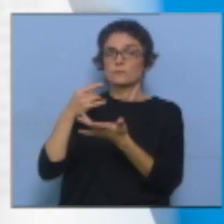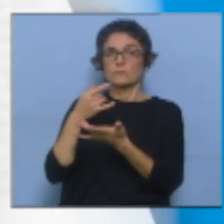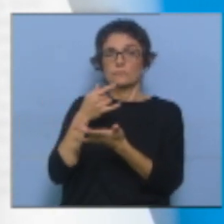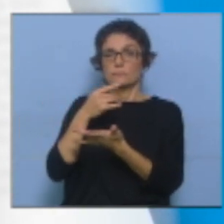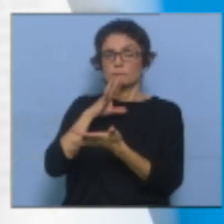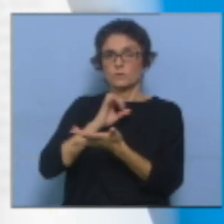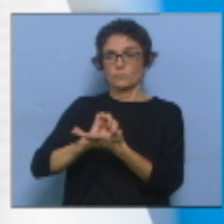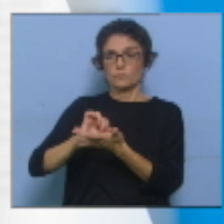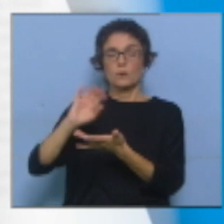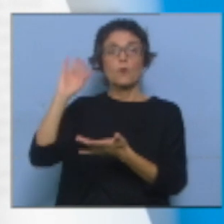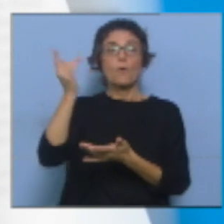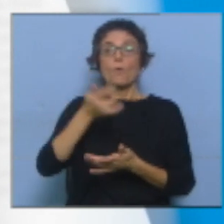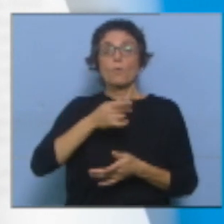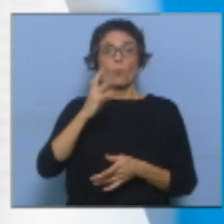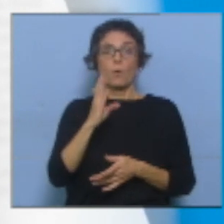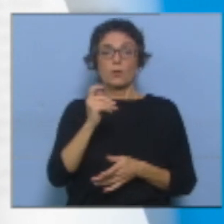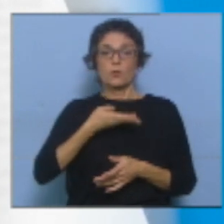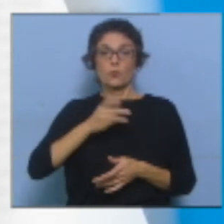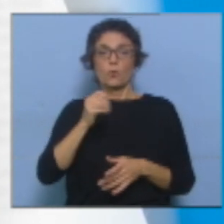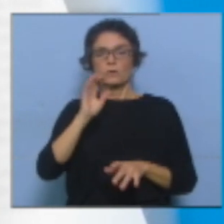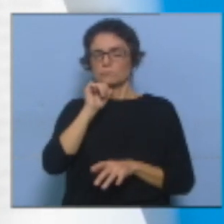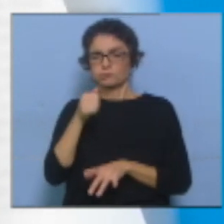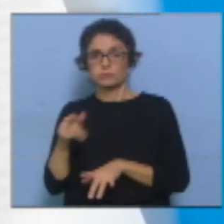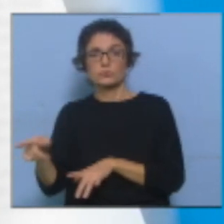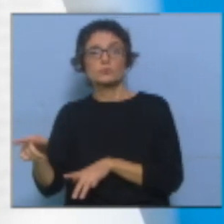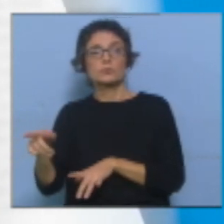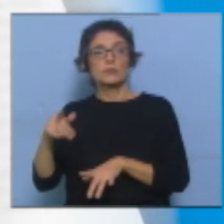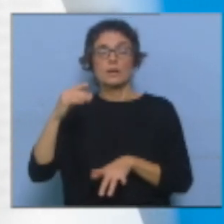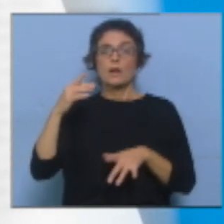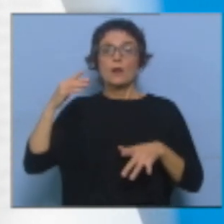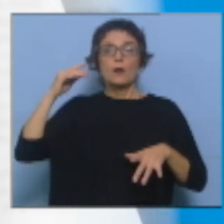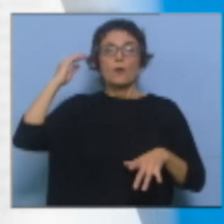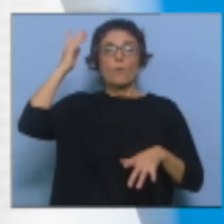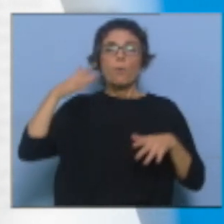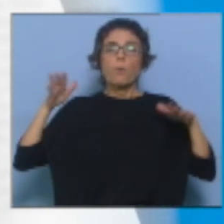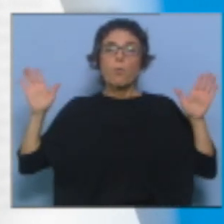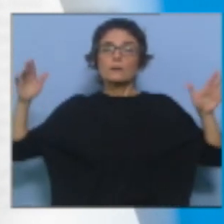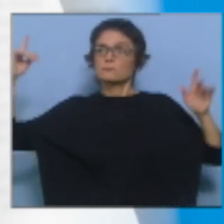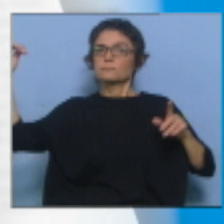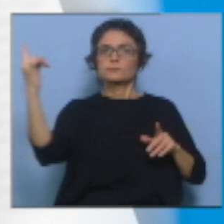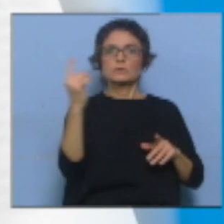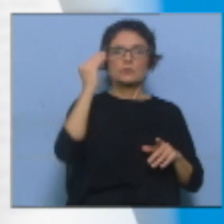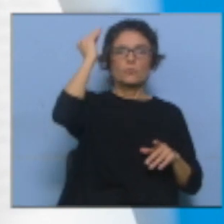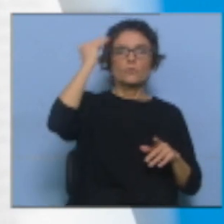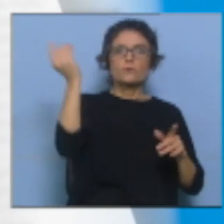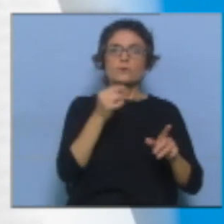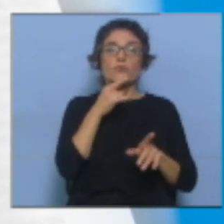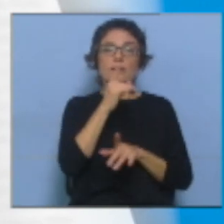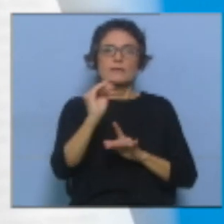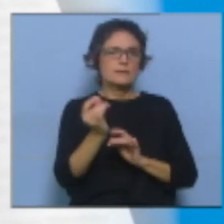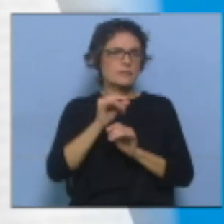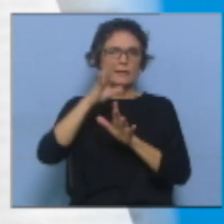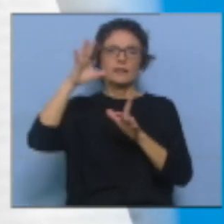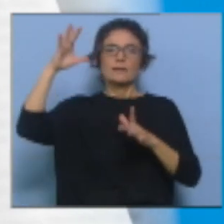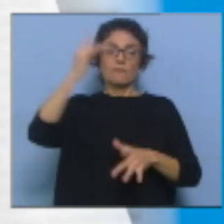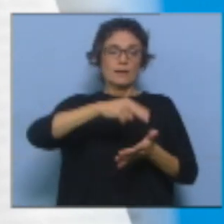Quando Herodes morreu, o anjo apareceu em sonhos a José no Egito e disse-lhe: Levanta-te, toma o menino e